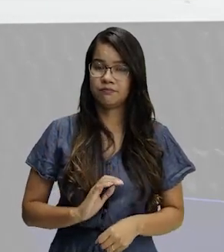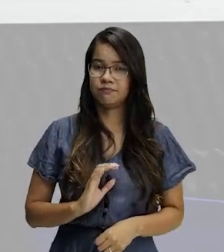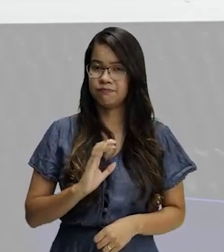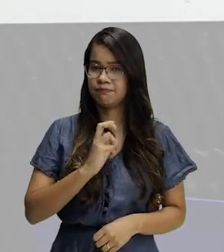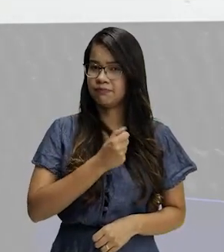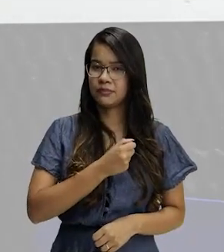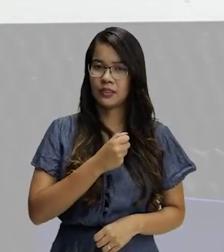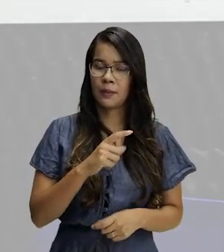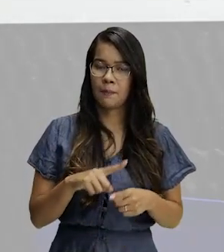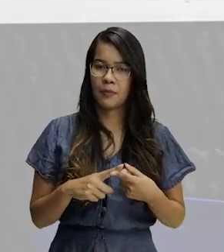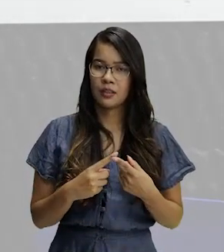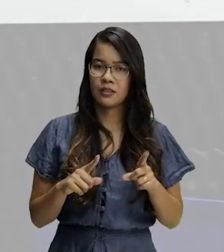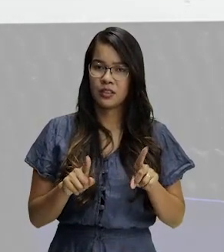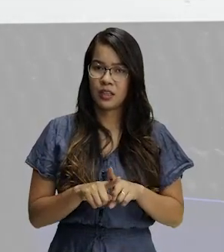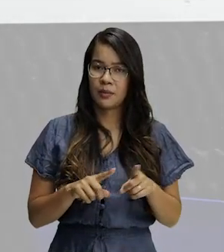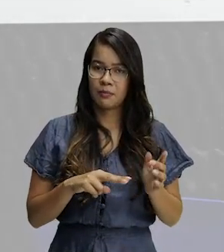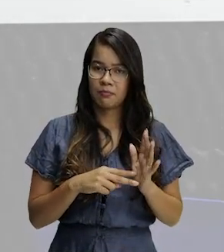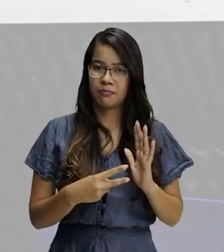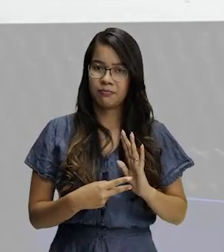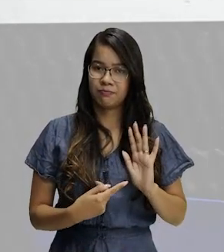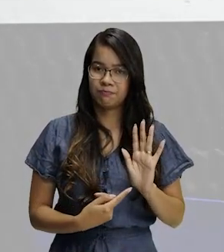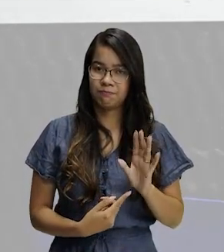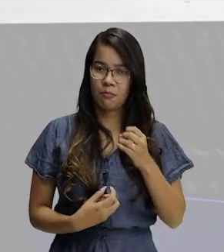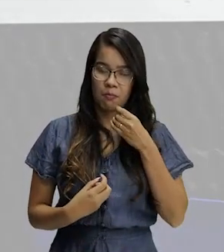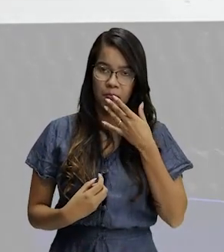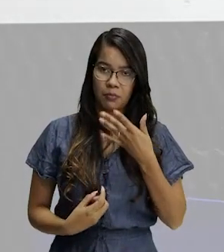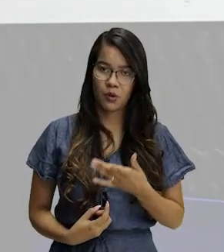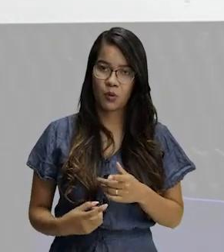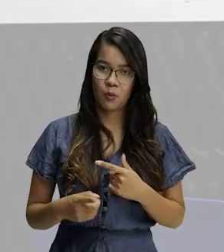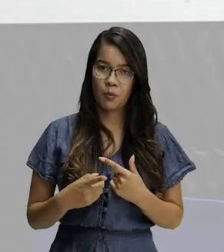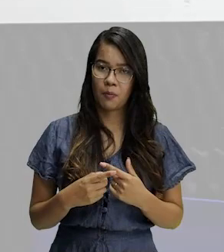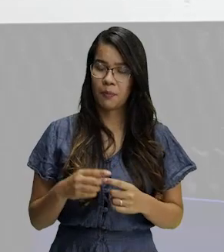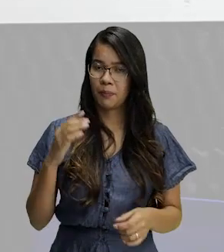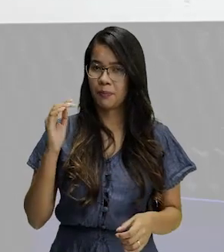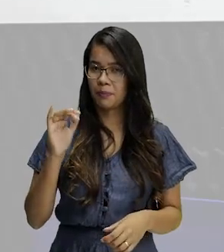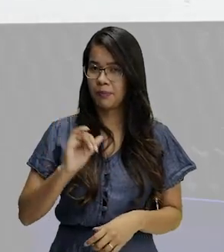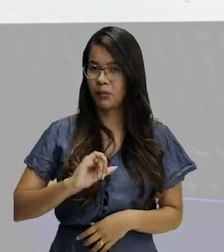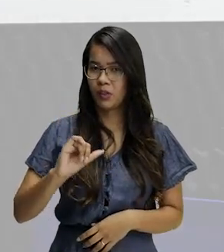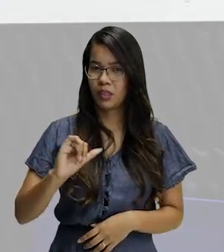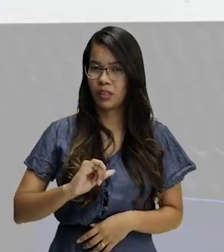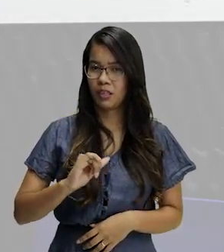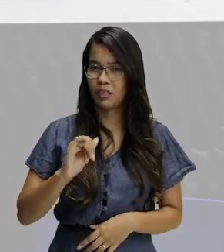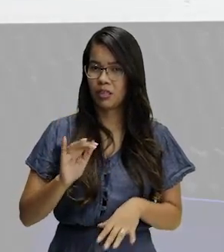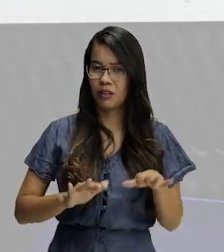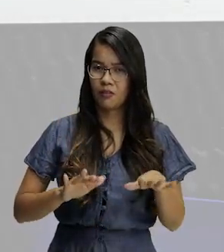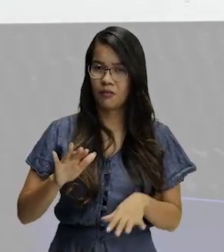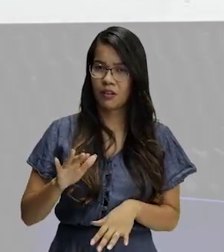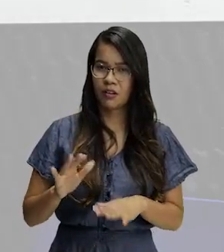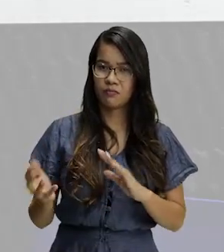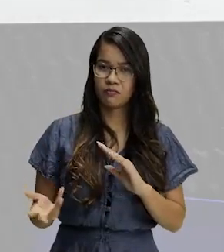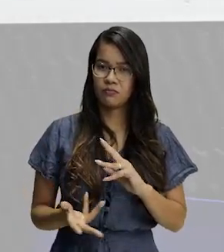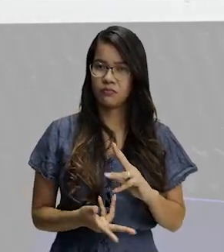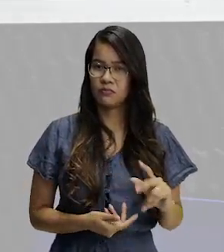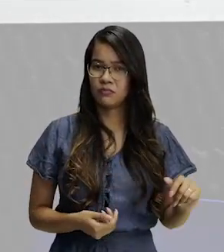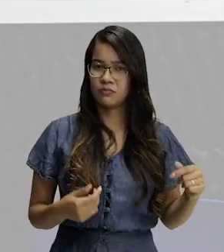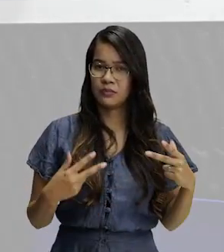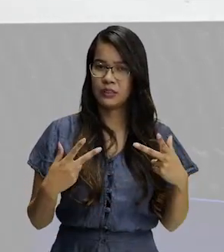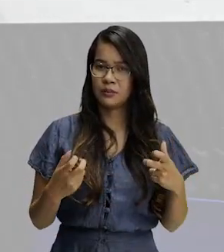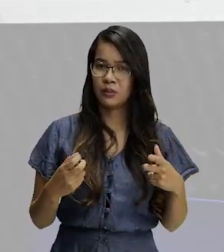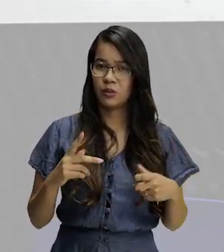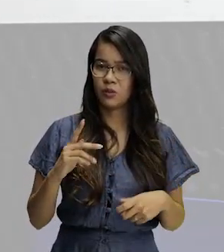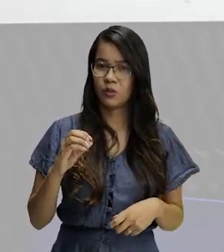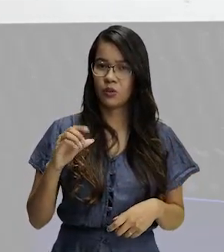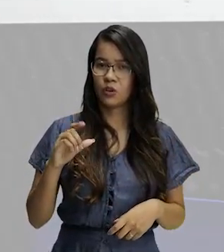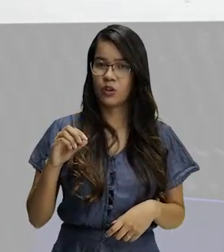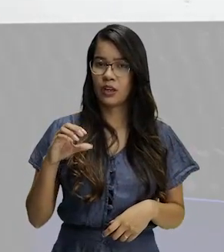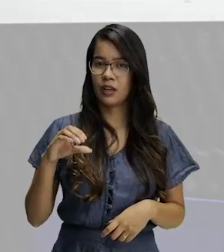bastante significativos. Talvez um dos mais terríveis foi a humanidade perceber o seguinte: o Holocausto